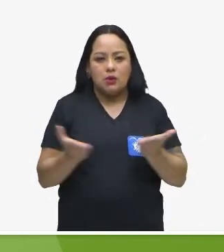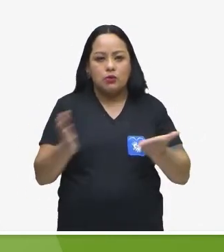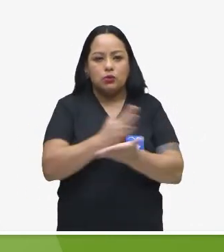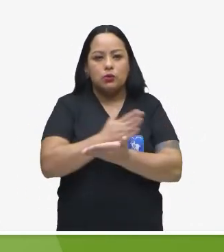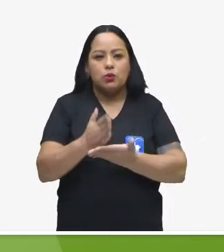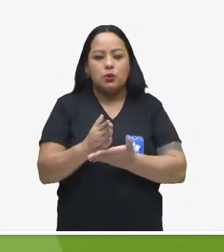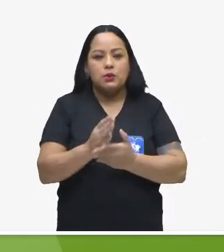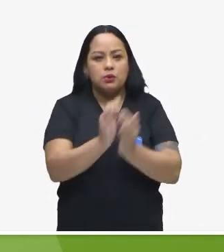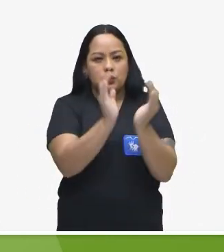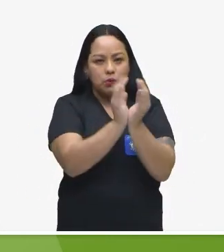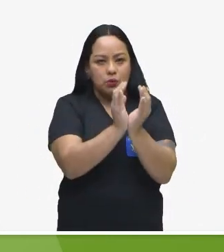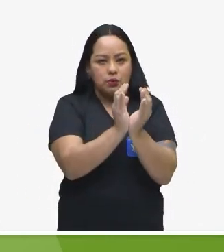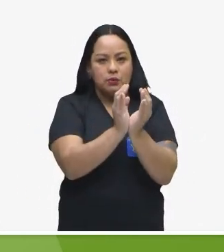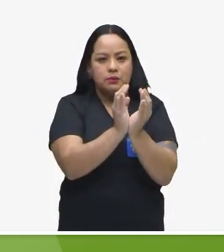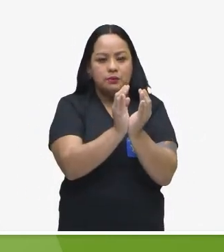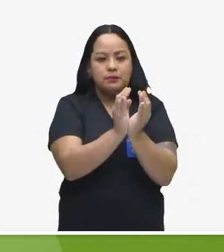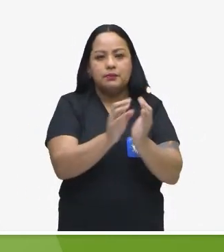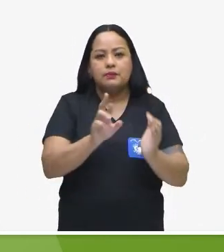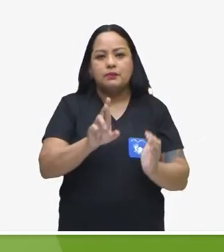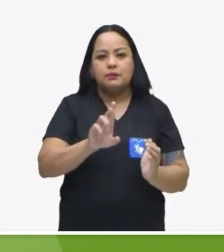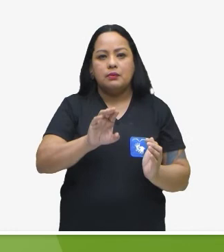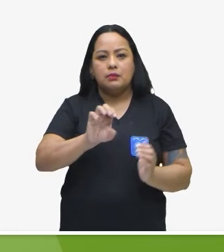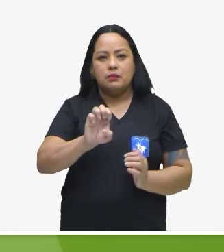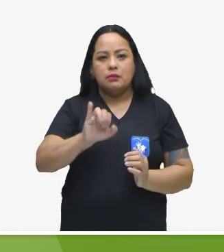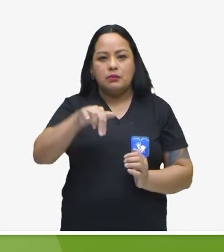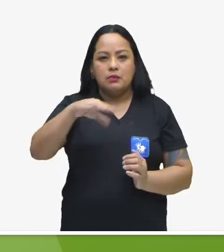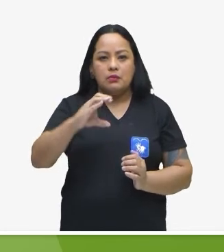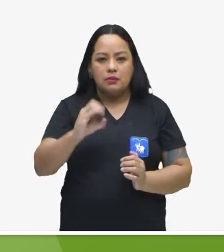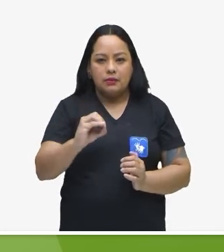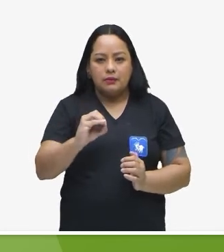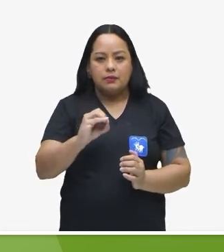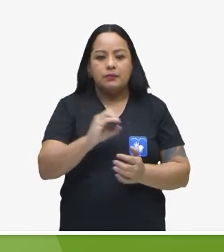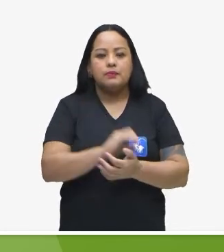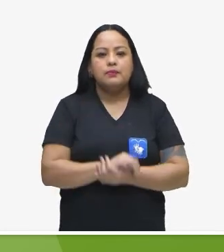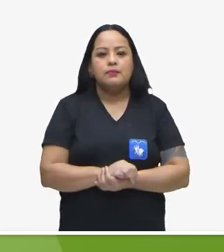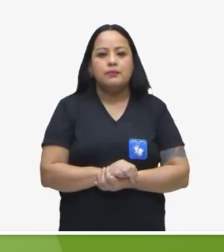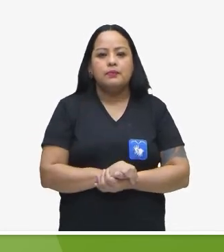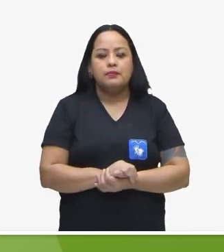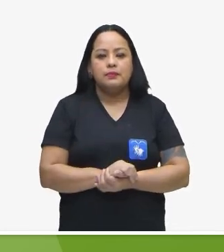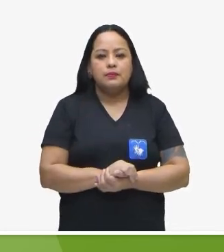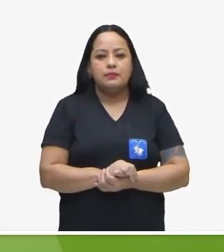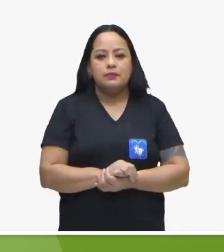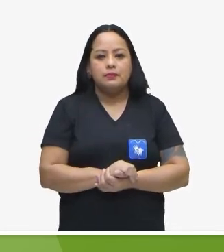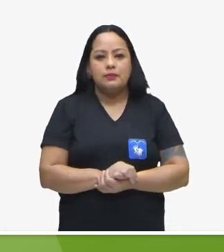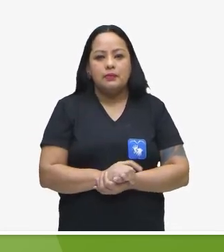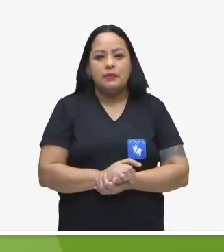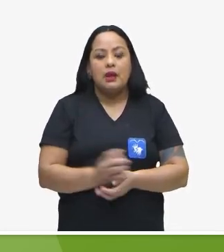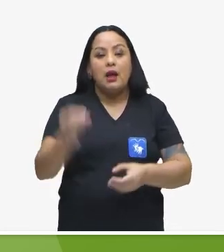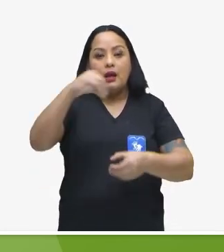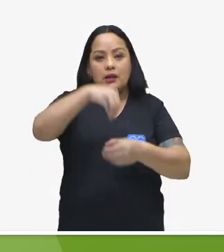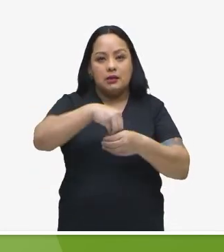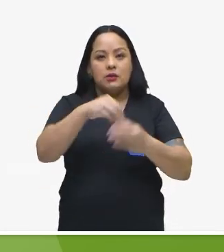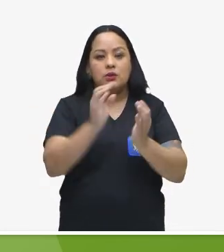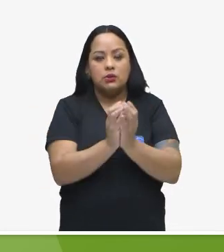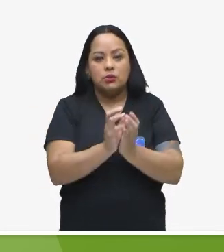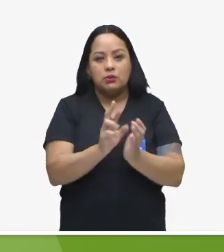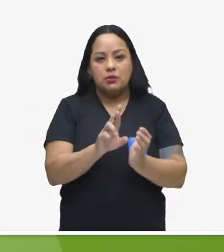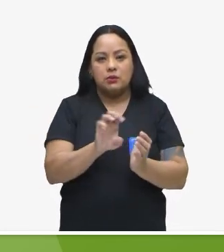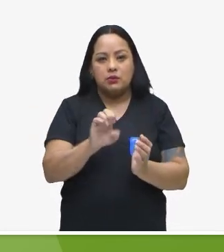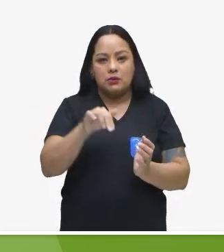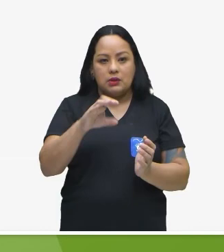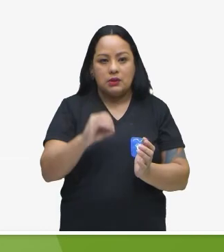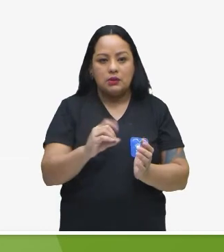o reino, né? A gente viu ainda há pouco os 5 reinos dos seres vivos. E aí, dentro dos reinos, nós vamos ter